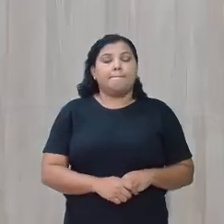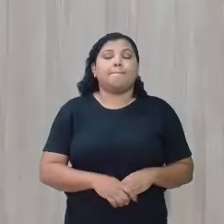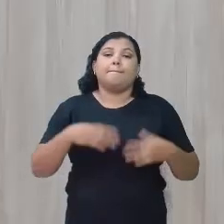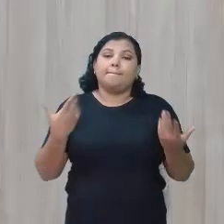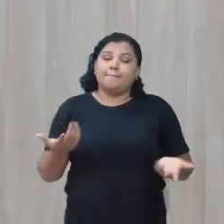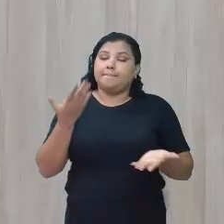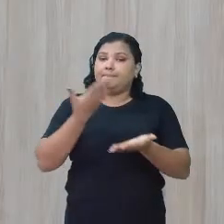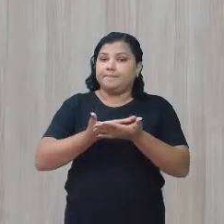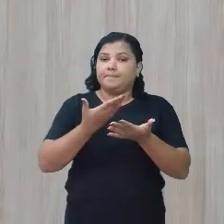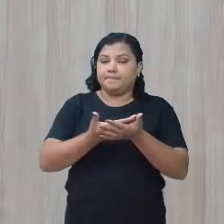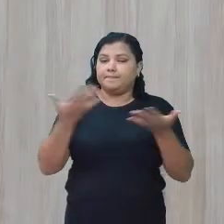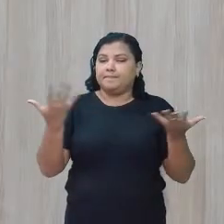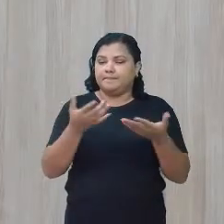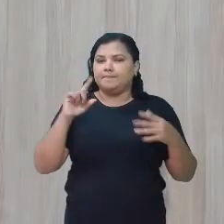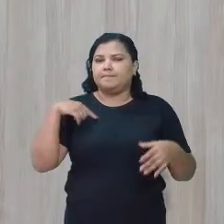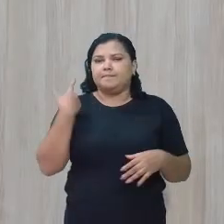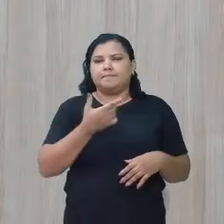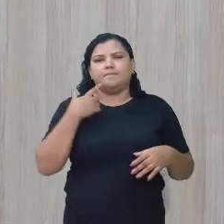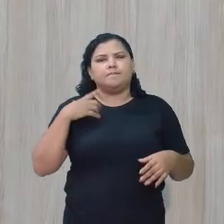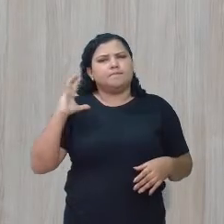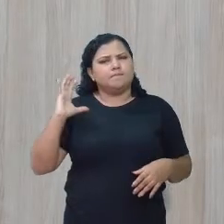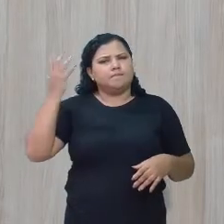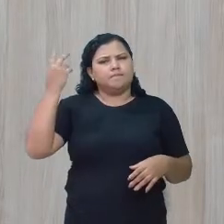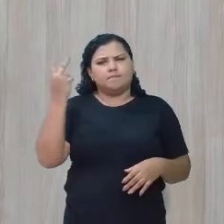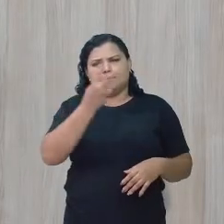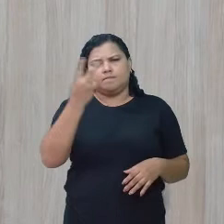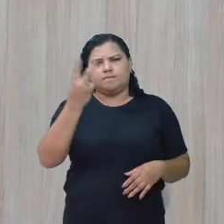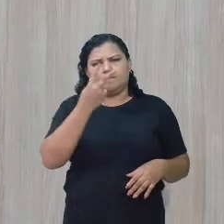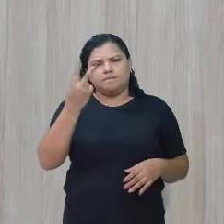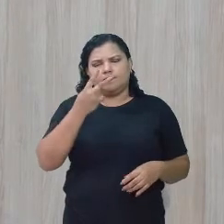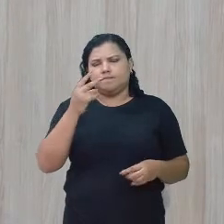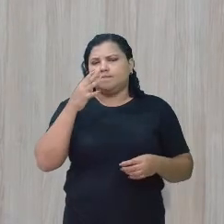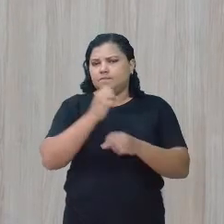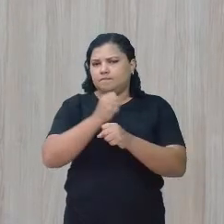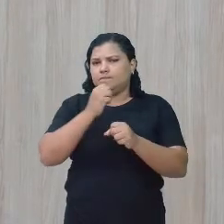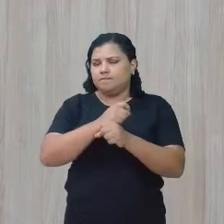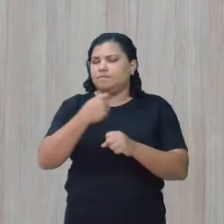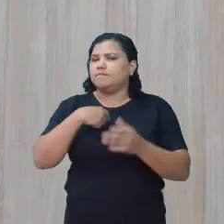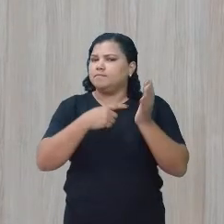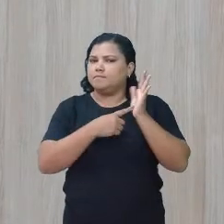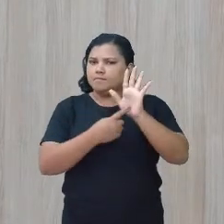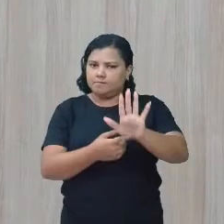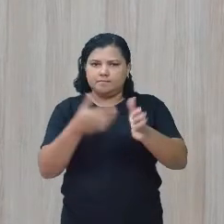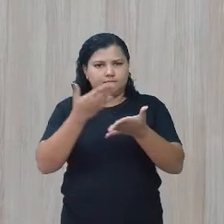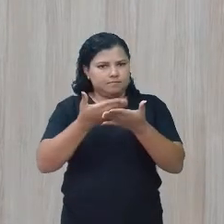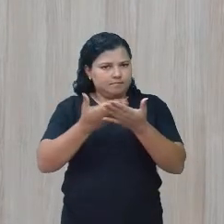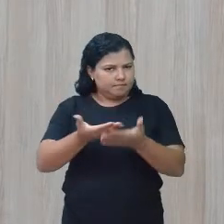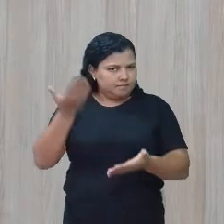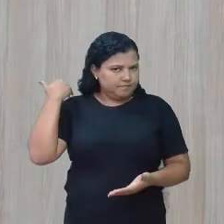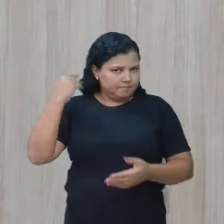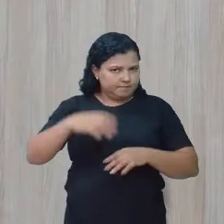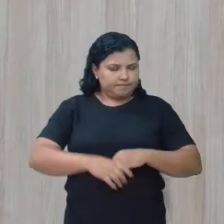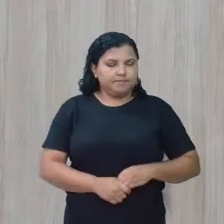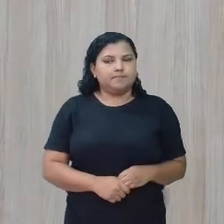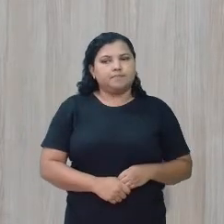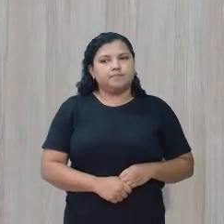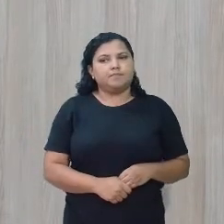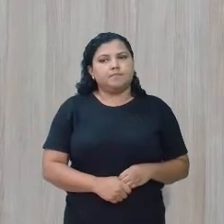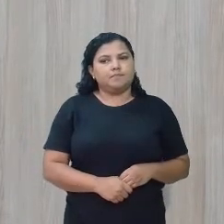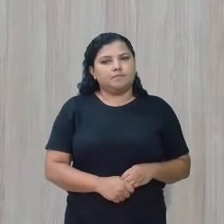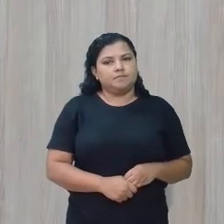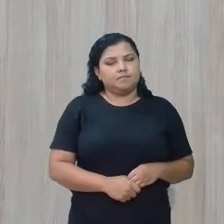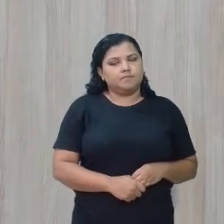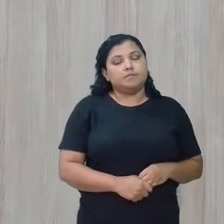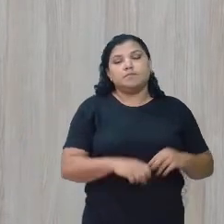hoje, a gente vai resolver aqueles dois probleminhas que eu deixei para você na aula passada, certo? Eu deixei